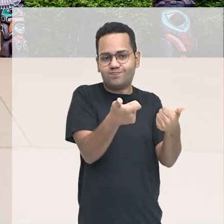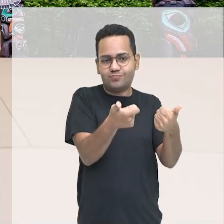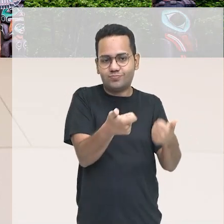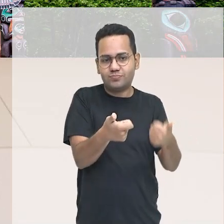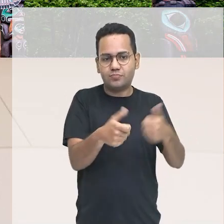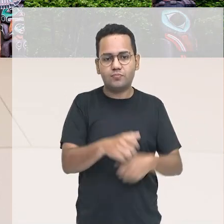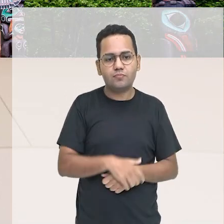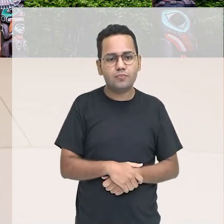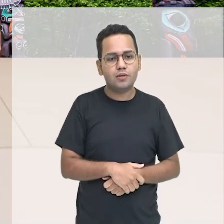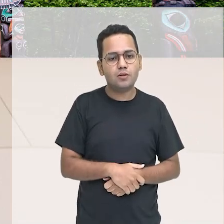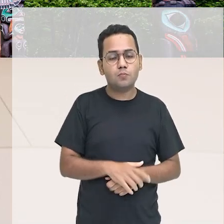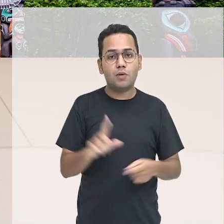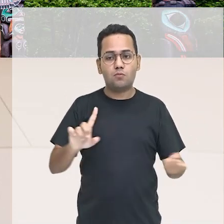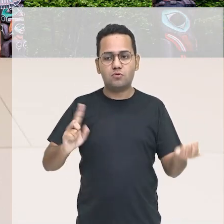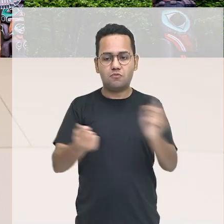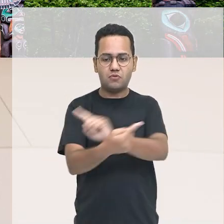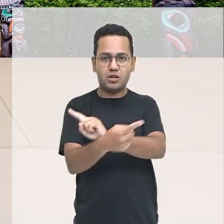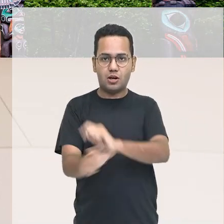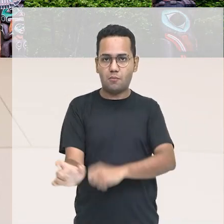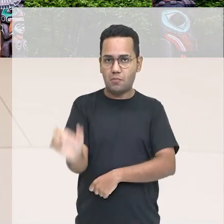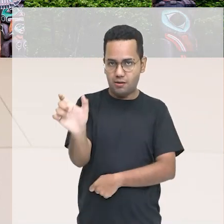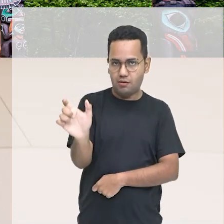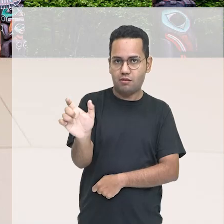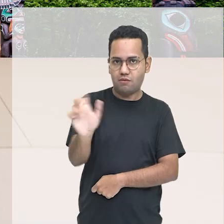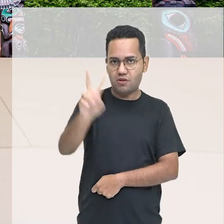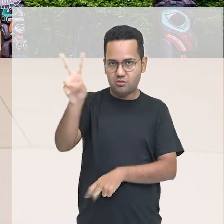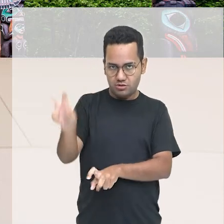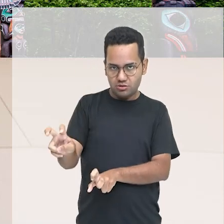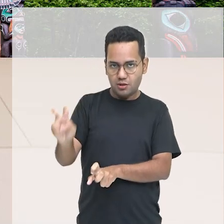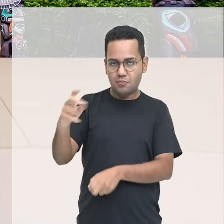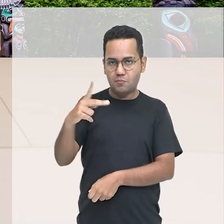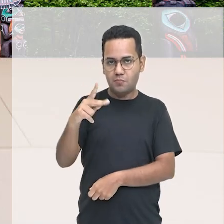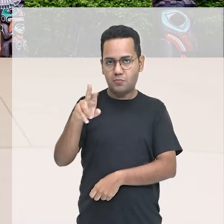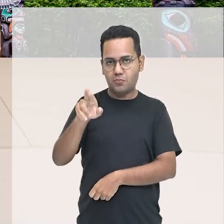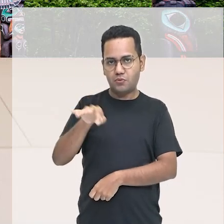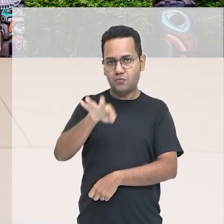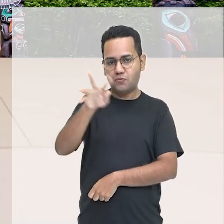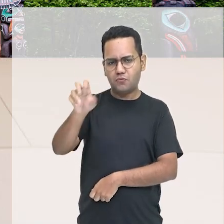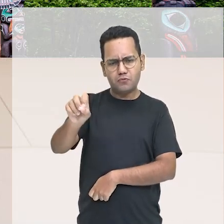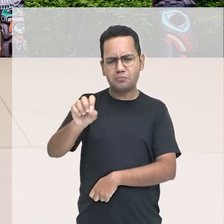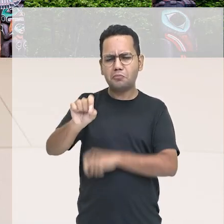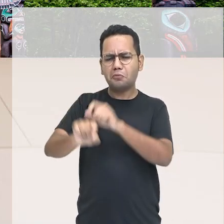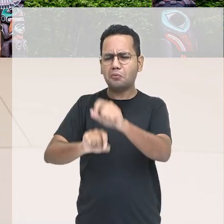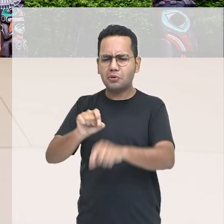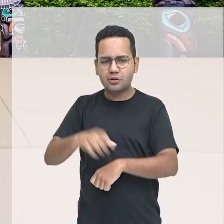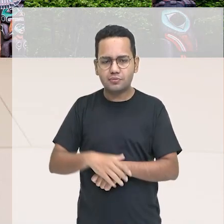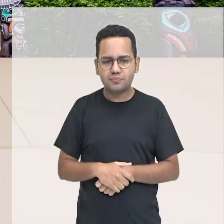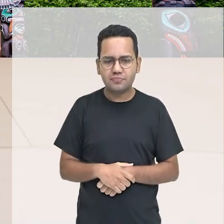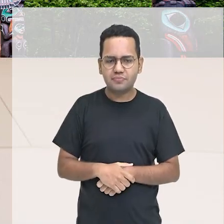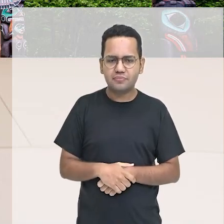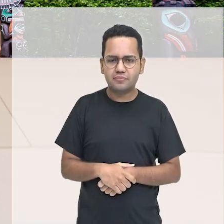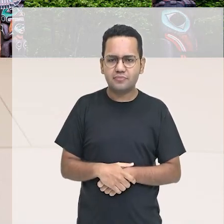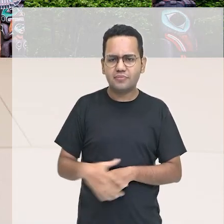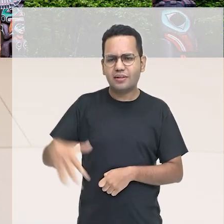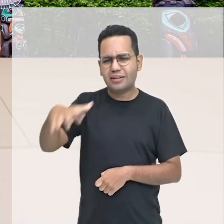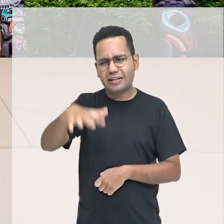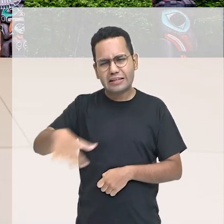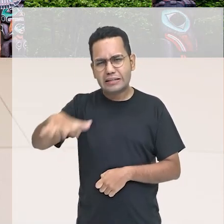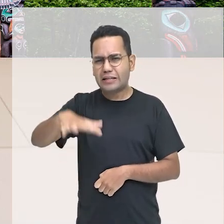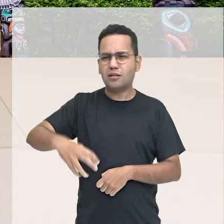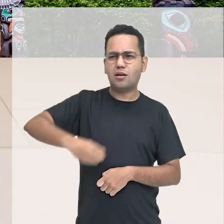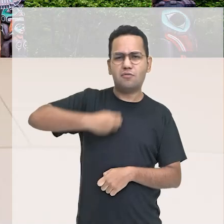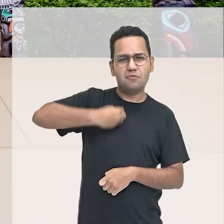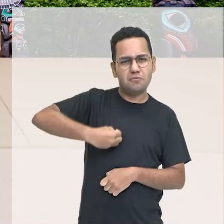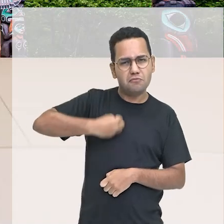seu oposto, o profano, está relacionado às coisas ordinárias,